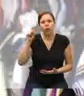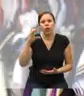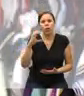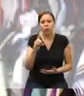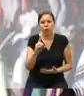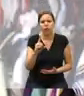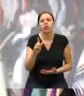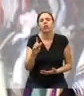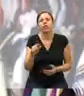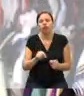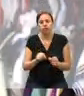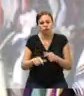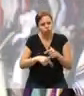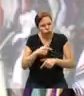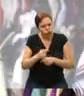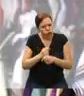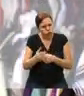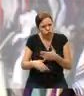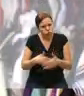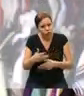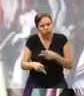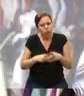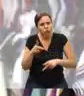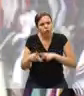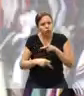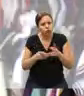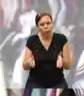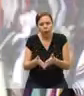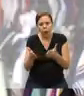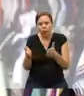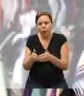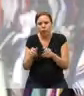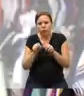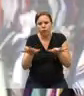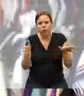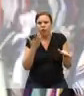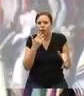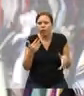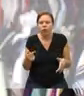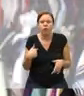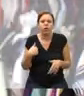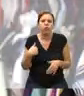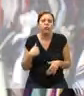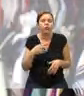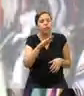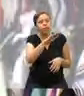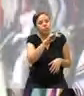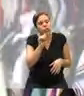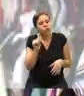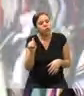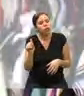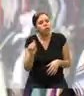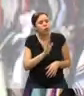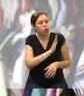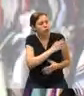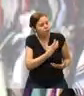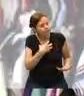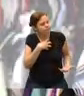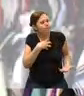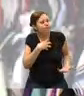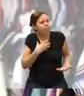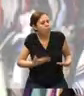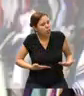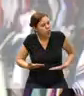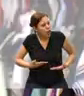Após anos trabalhando com pessoas na periferia, distribuindo alimentos, ele foi chamado pelo coração para servir